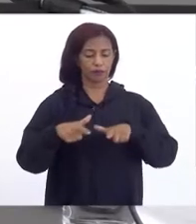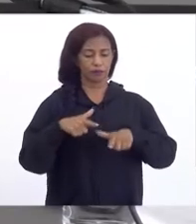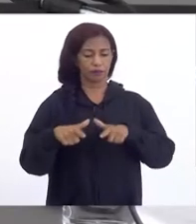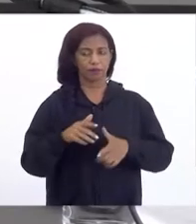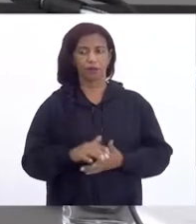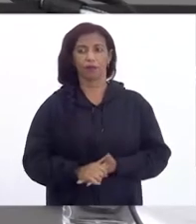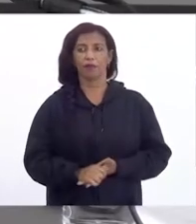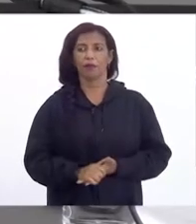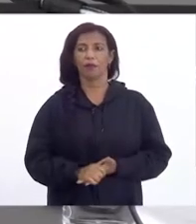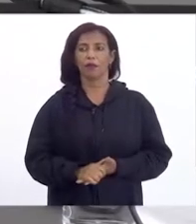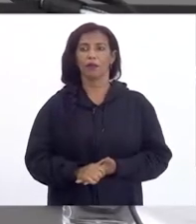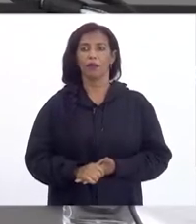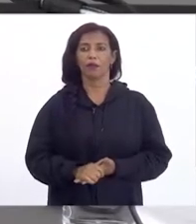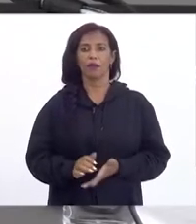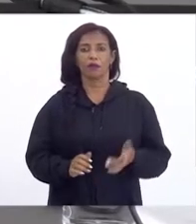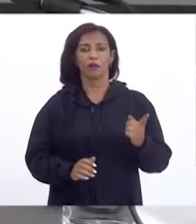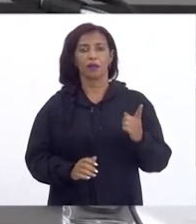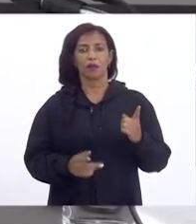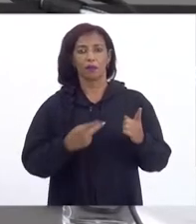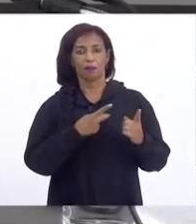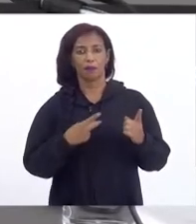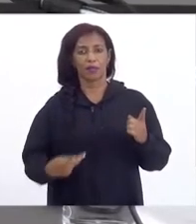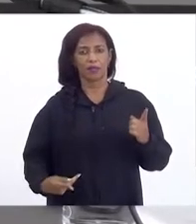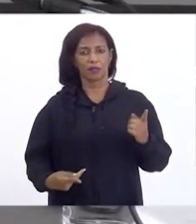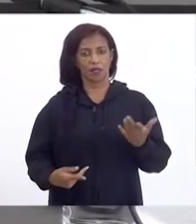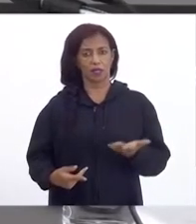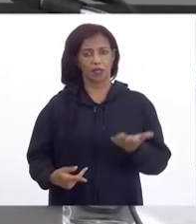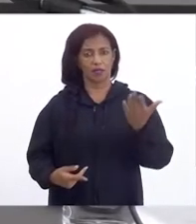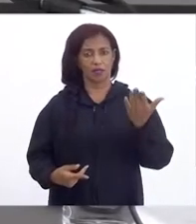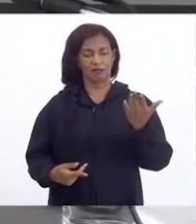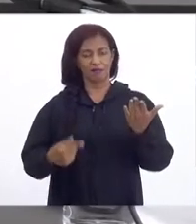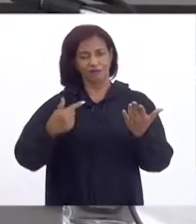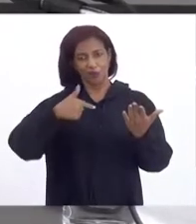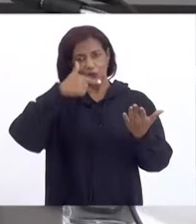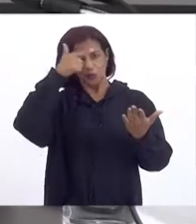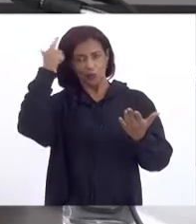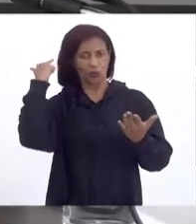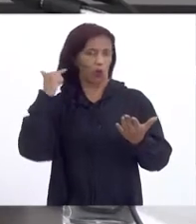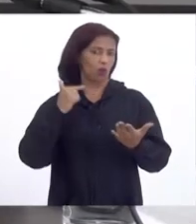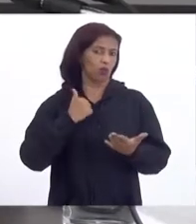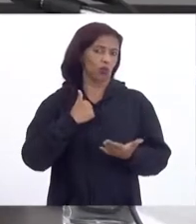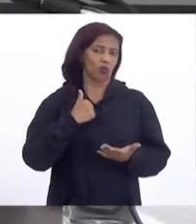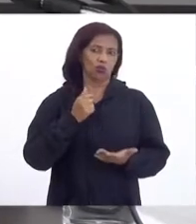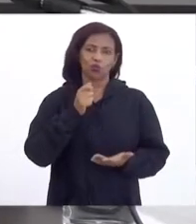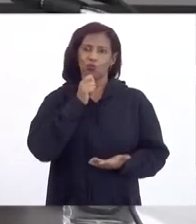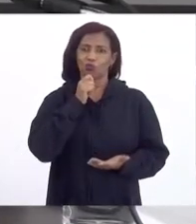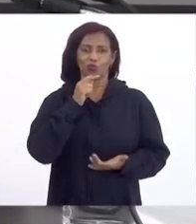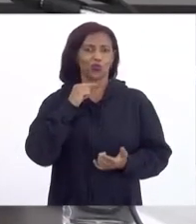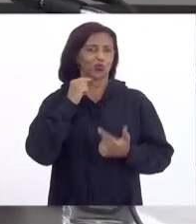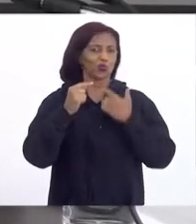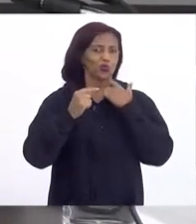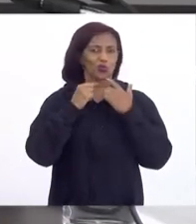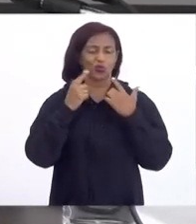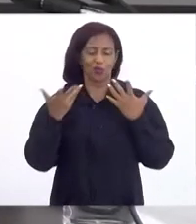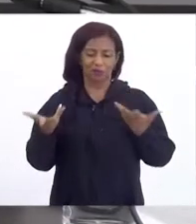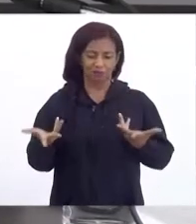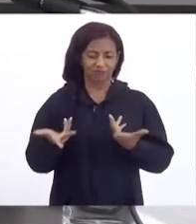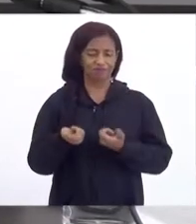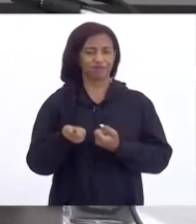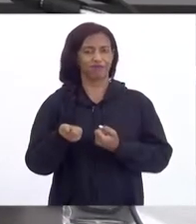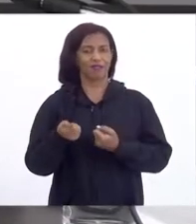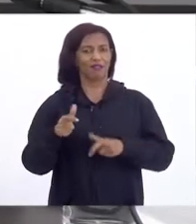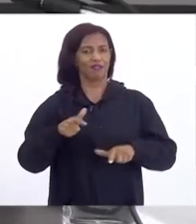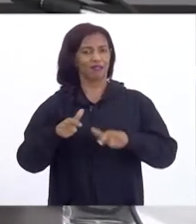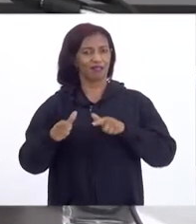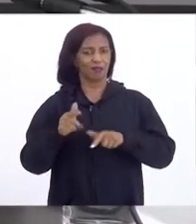fique com o deputado Luiz Paulo, que eu não tenho dúvida que será feito um excelente trabalho em favor